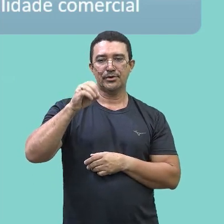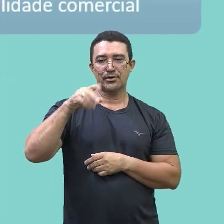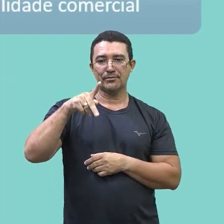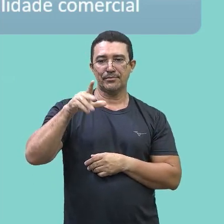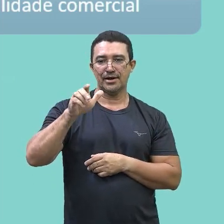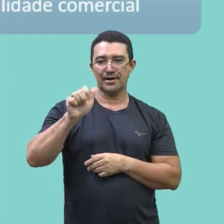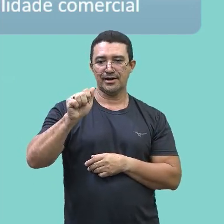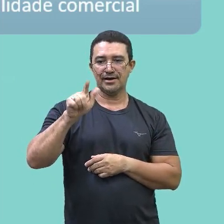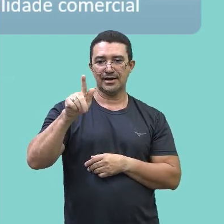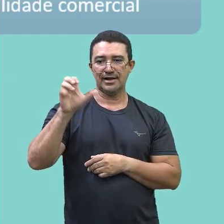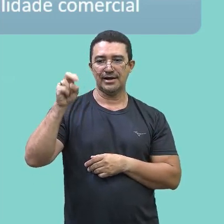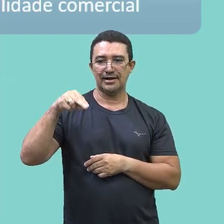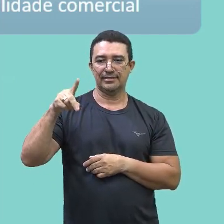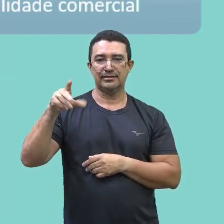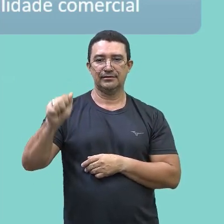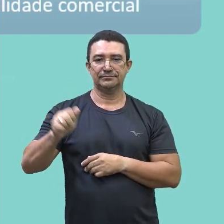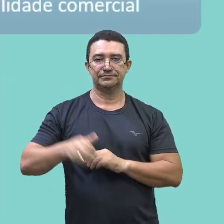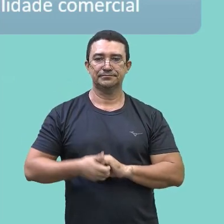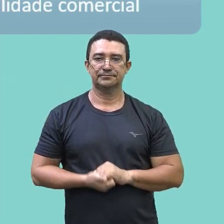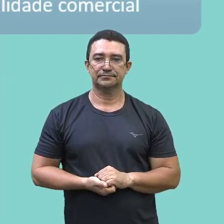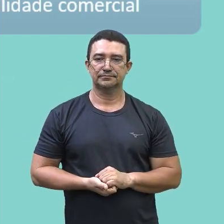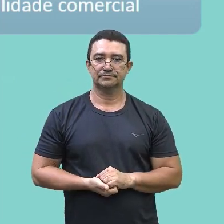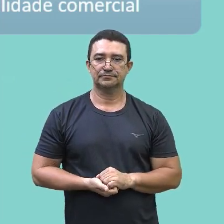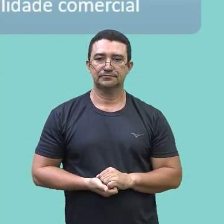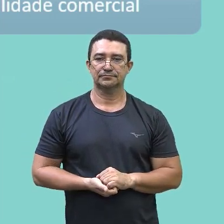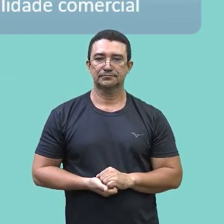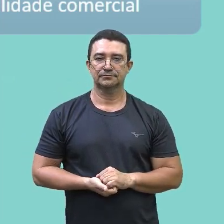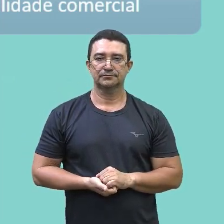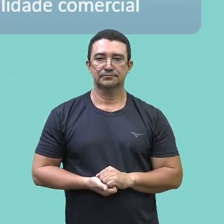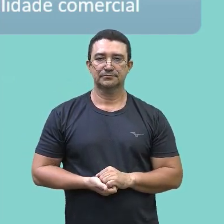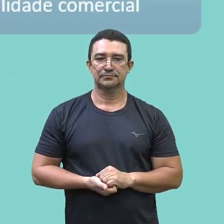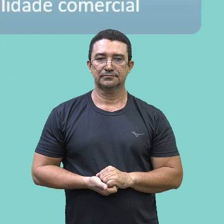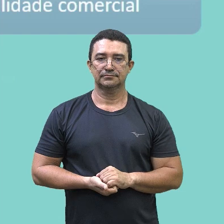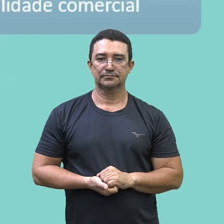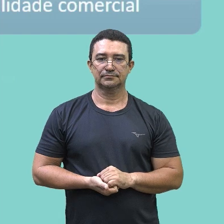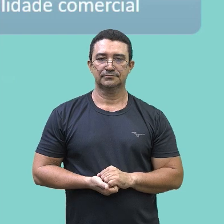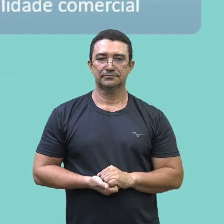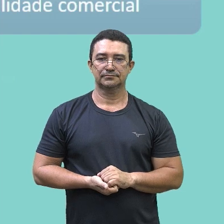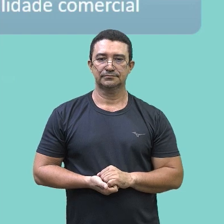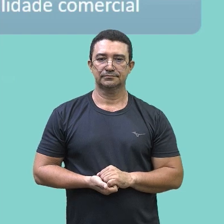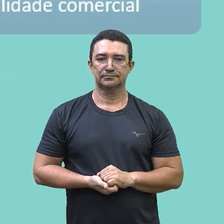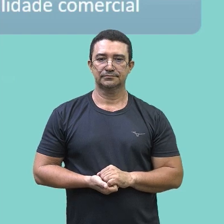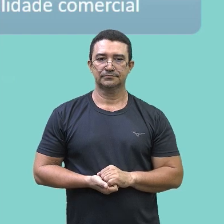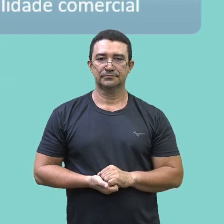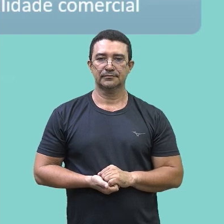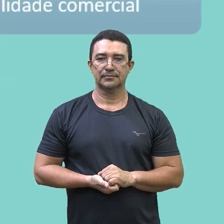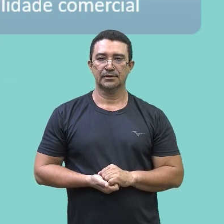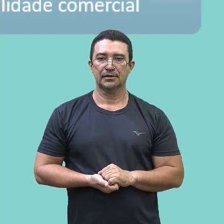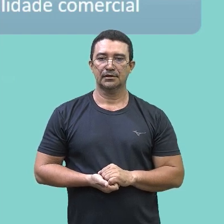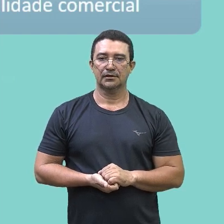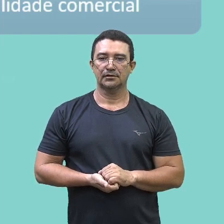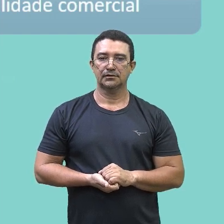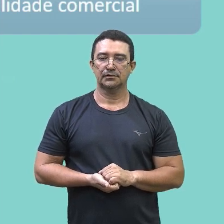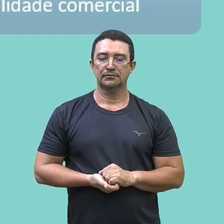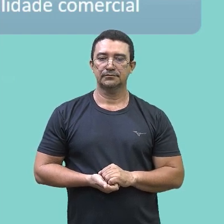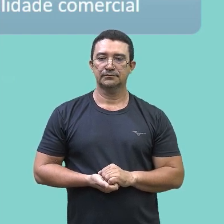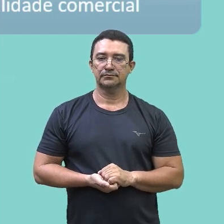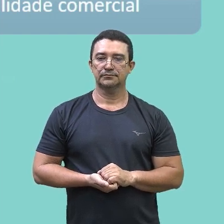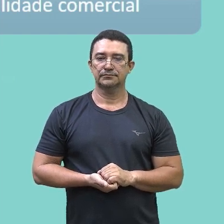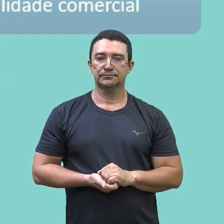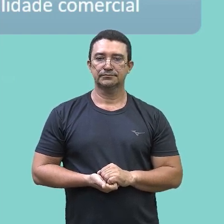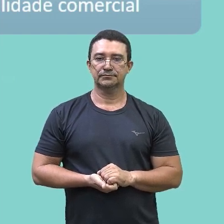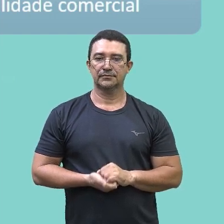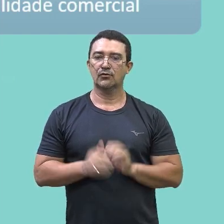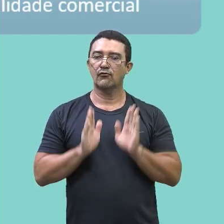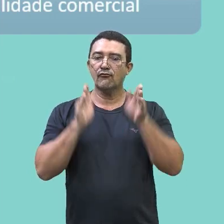certeza? Com certeza. Se não é voltado para vender, né? Com certeza. Pela explicação não tem como voltar, né? Muito bem,